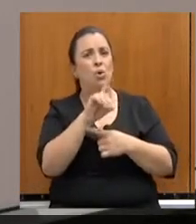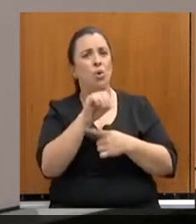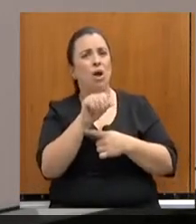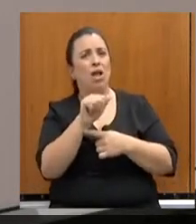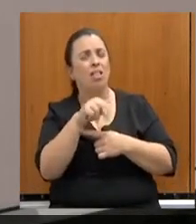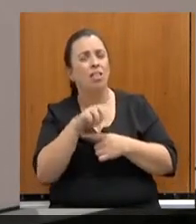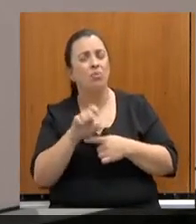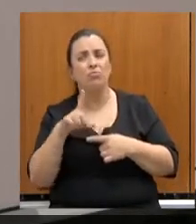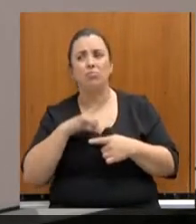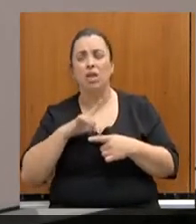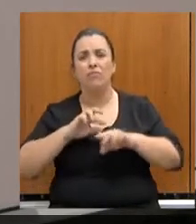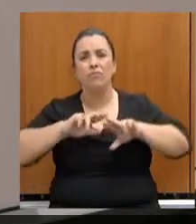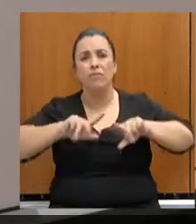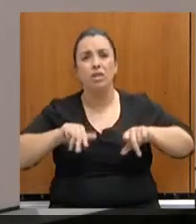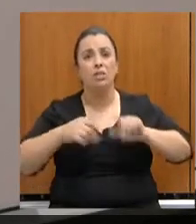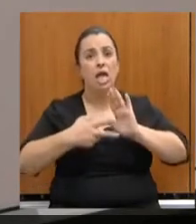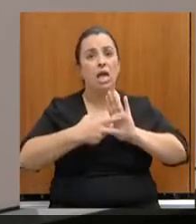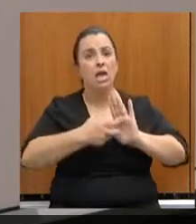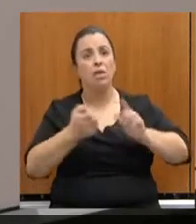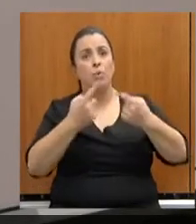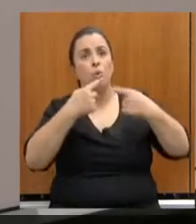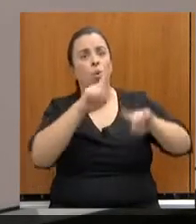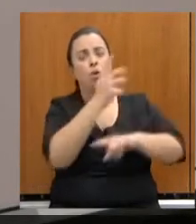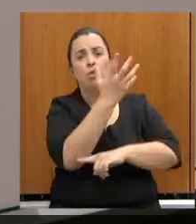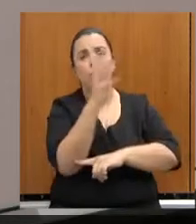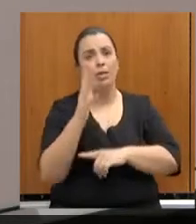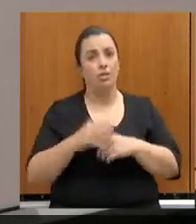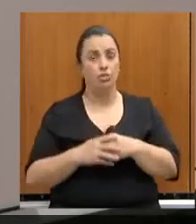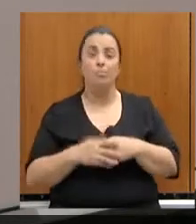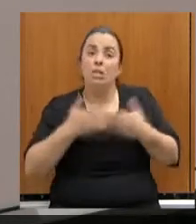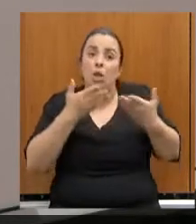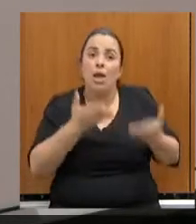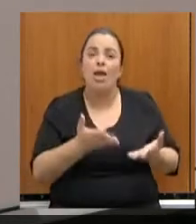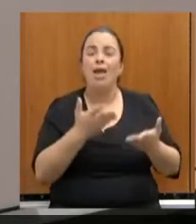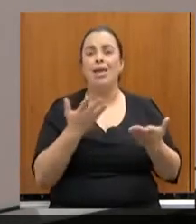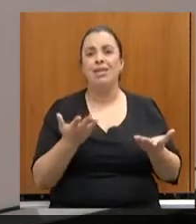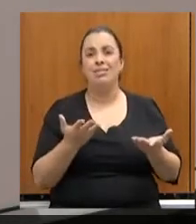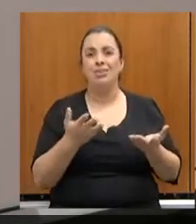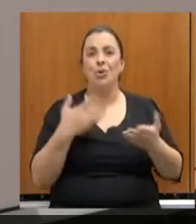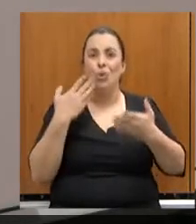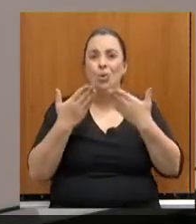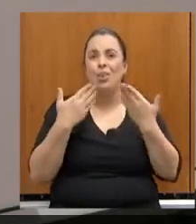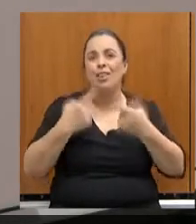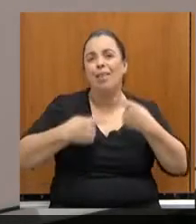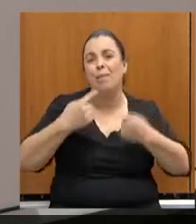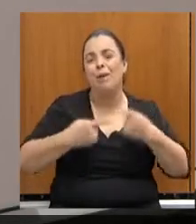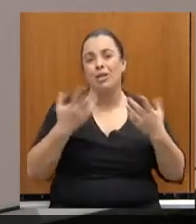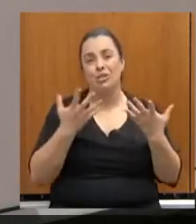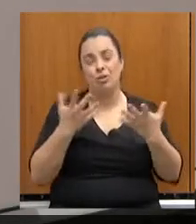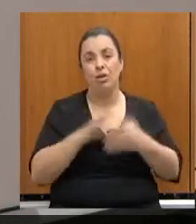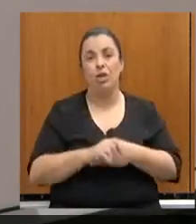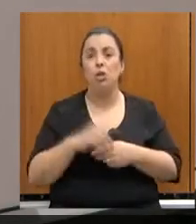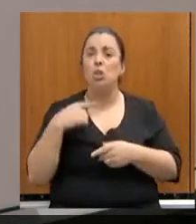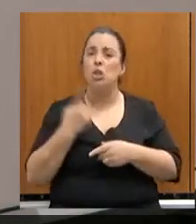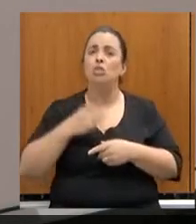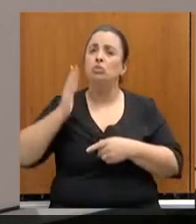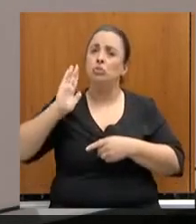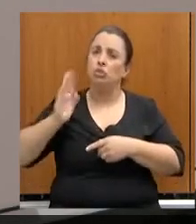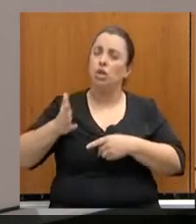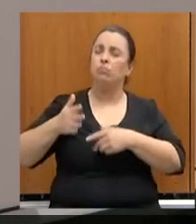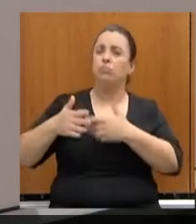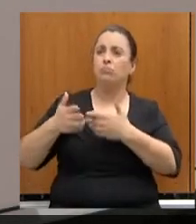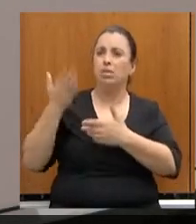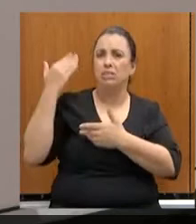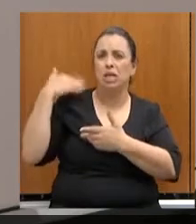de impactos e crimes ambientais são Esse é o debate que eu quero trazer nós já fizemos essa discussão a comissão também de Meio